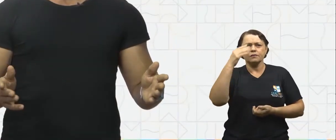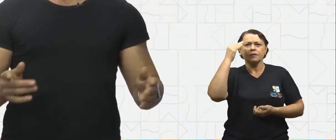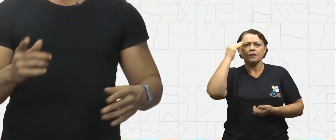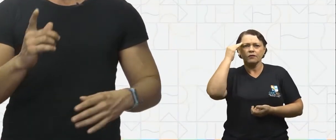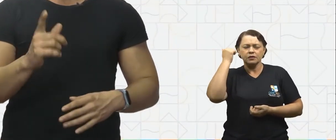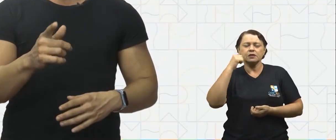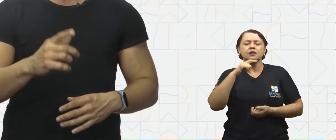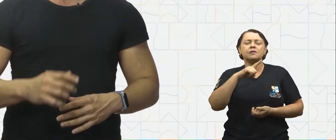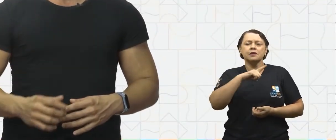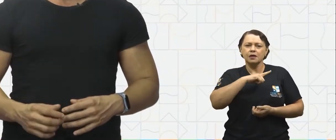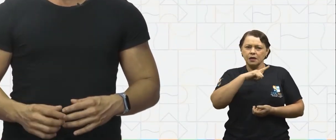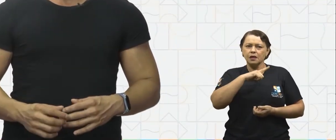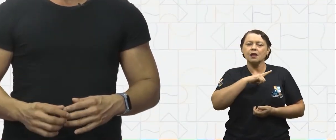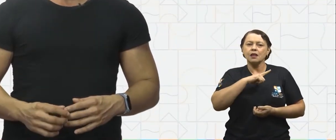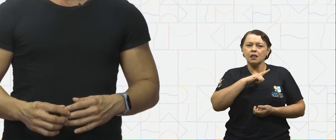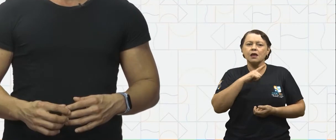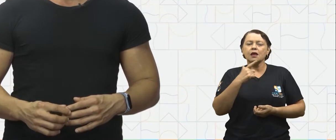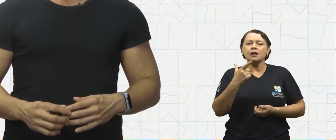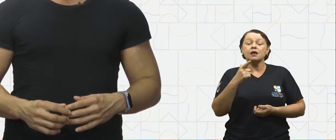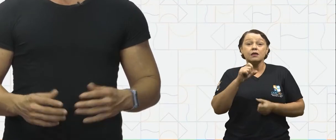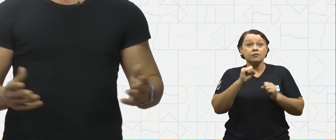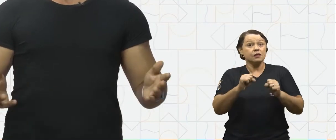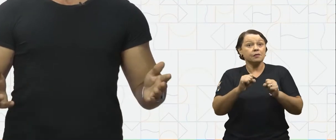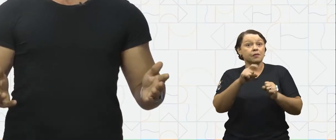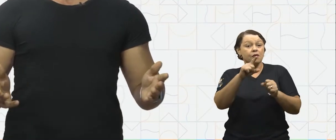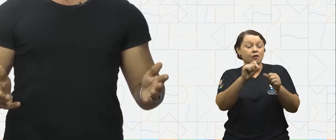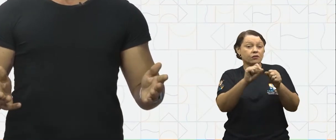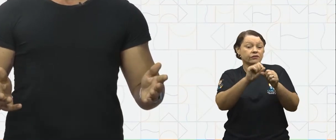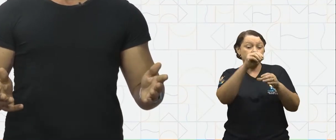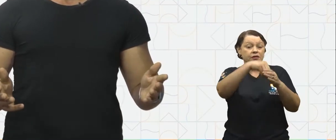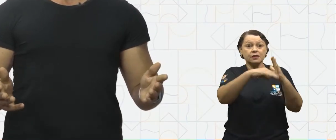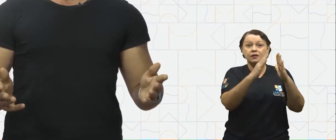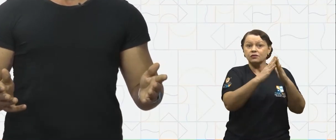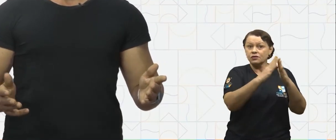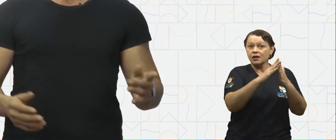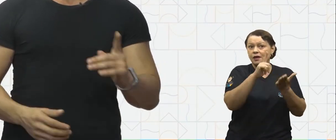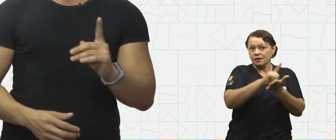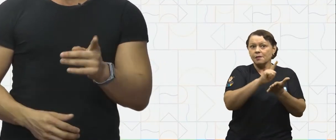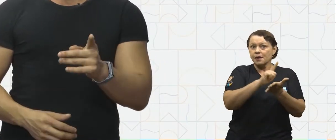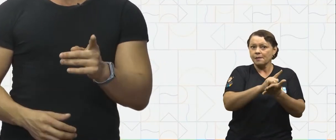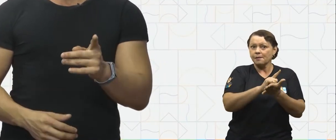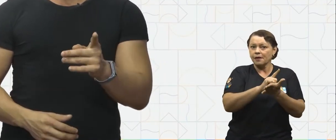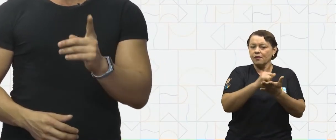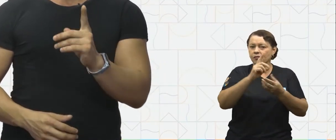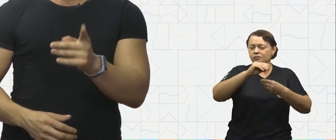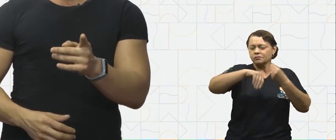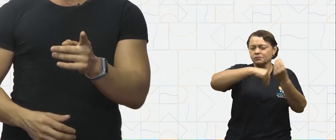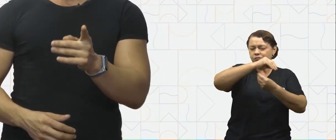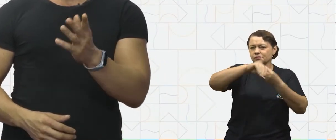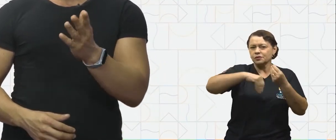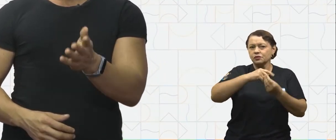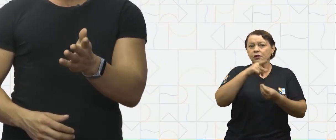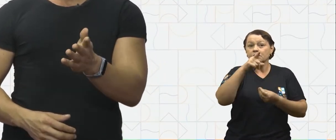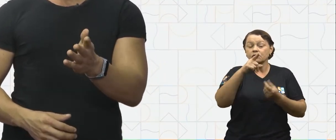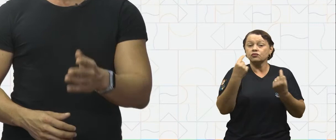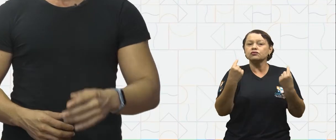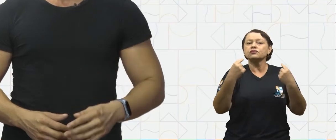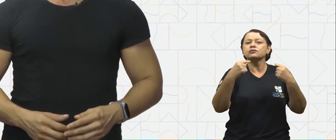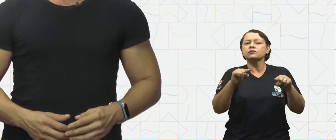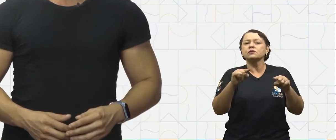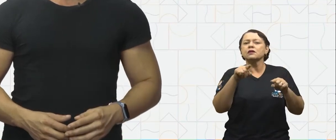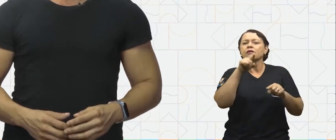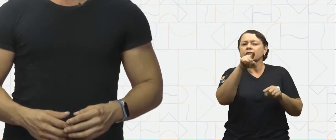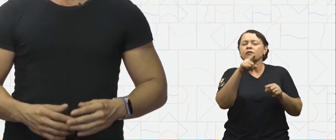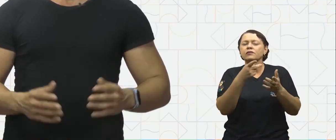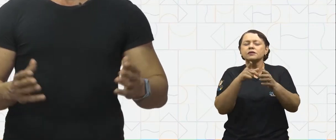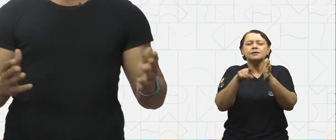sabia que ainda pode fazer papel em casa? Você pode fazer papel reciclado. Vou te desafiar a procurar saber como fazer